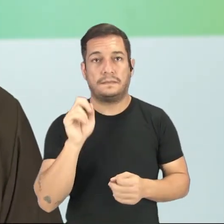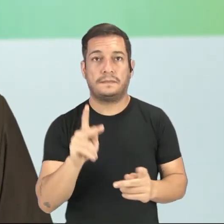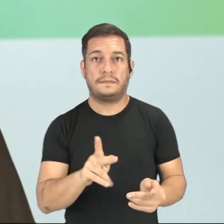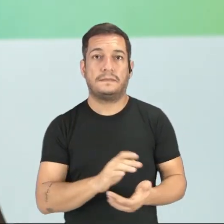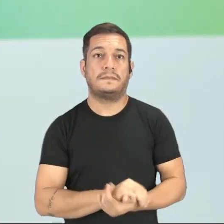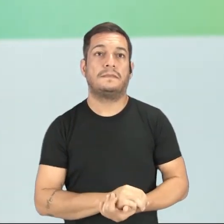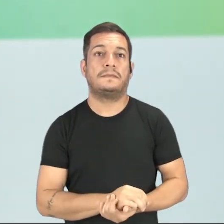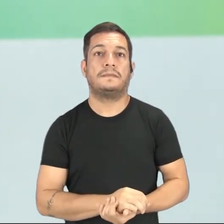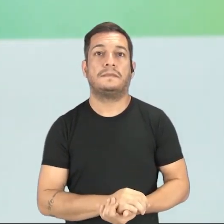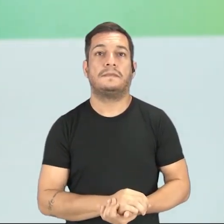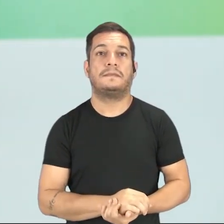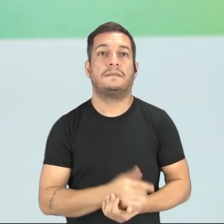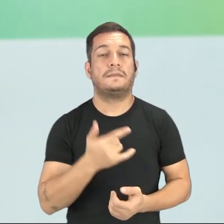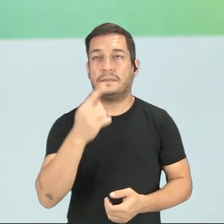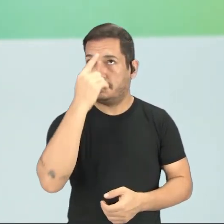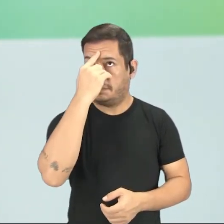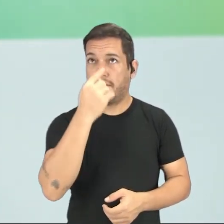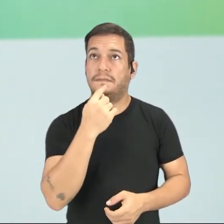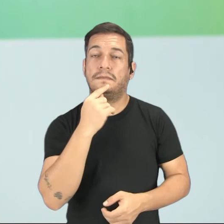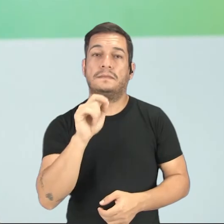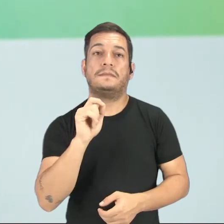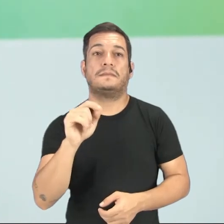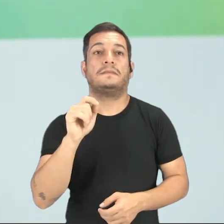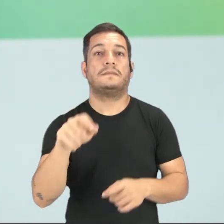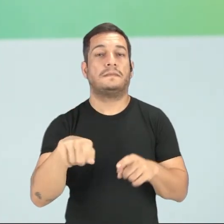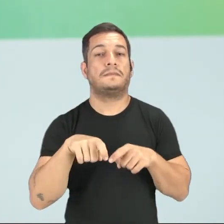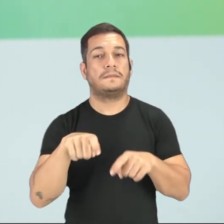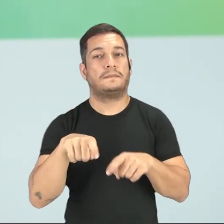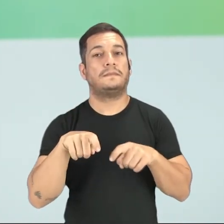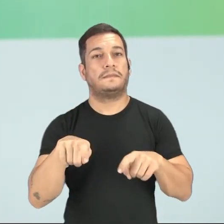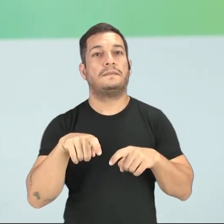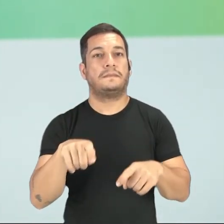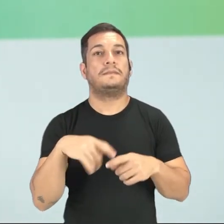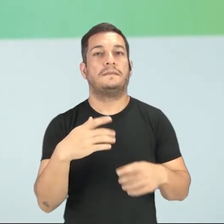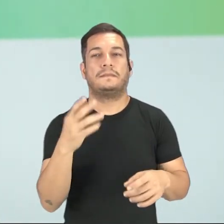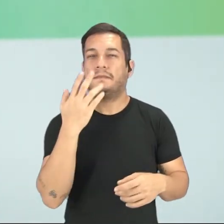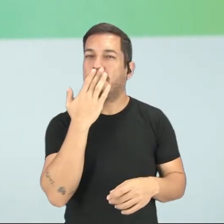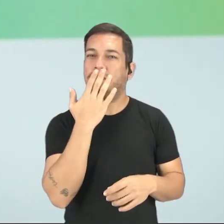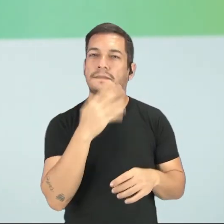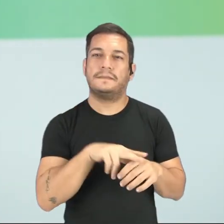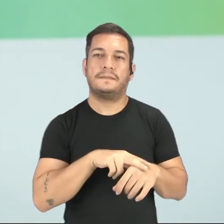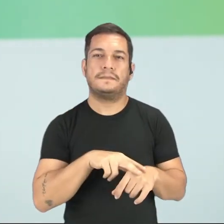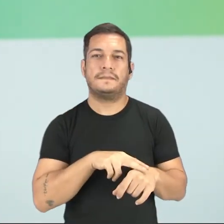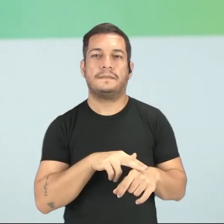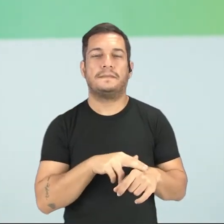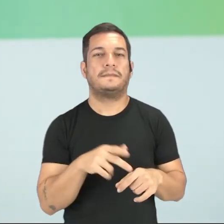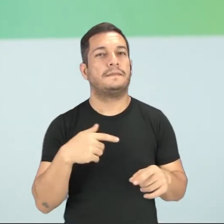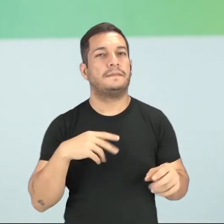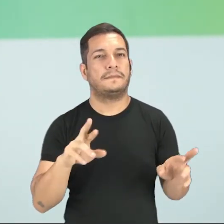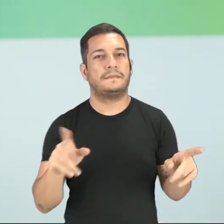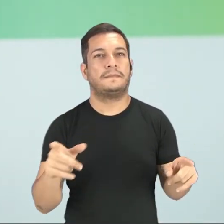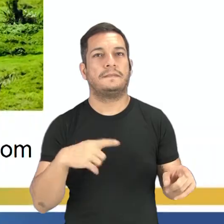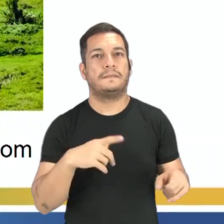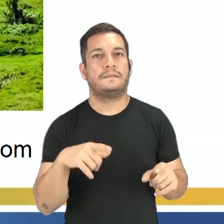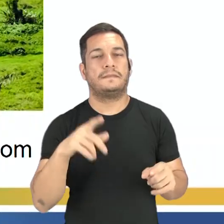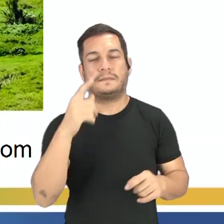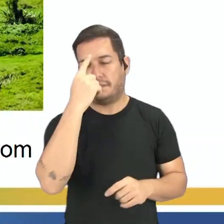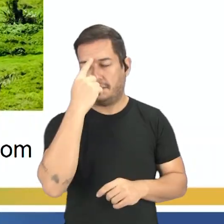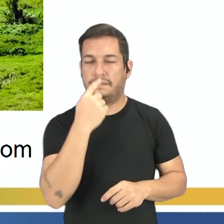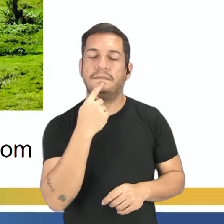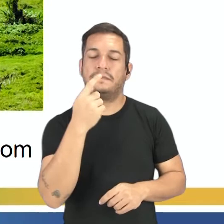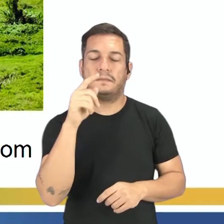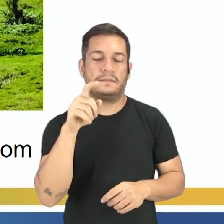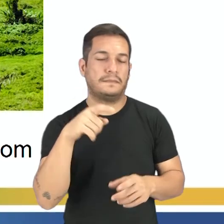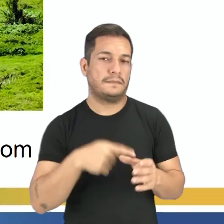ok? Outra imagem, nós temos essa imagem aí, a imagem do campo, né? Então, apesar da diferença que existe entre os paisagens rural